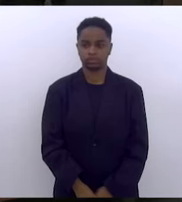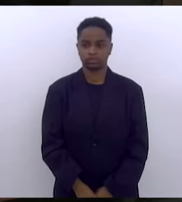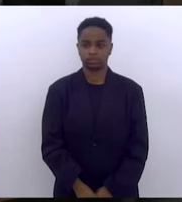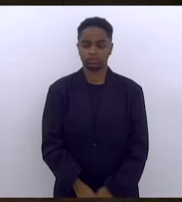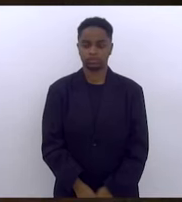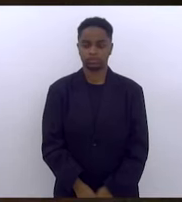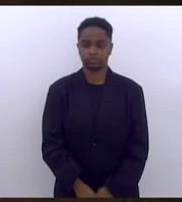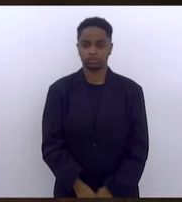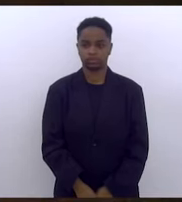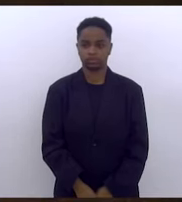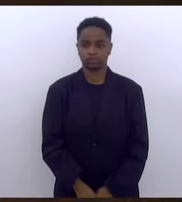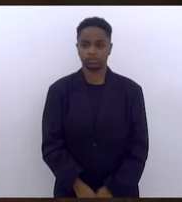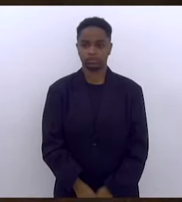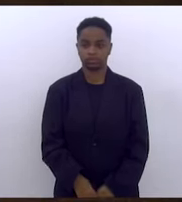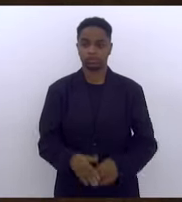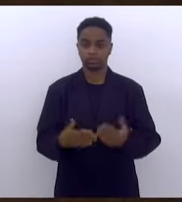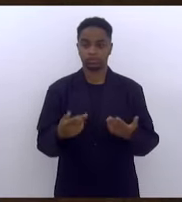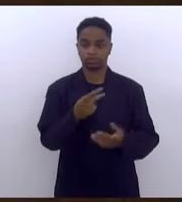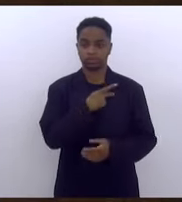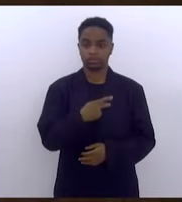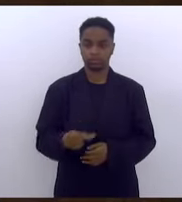Senhor presidente, CCJ,